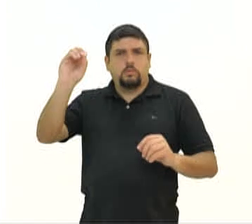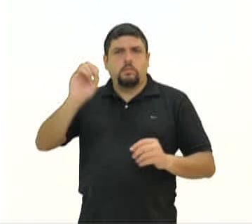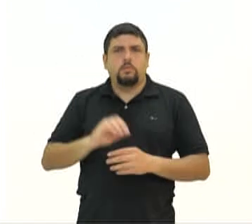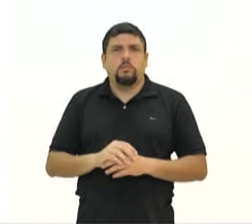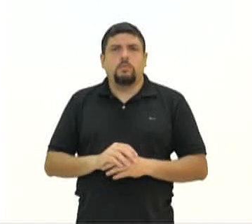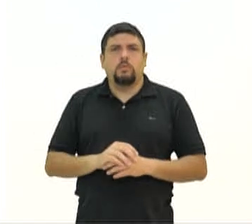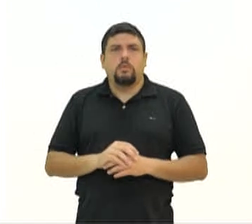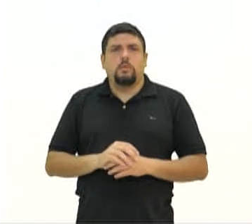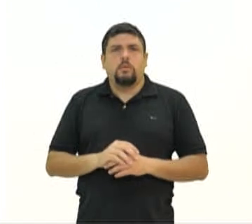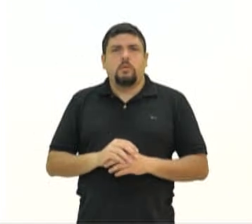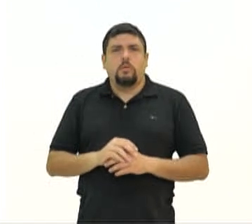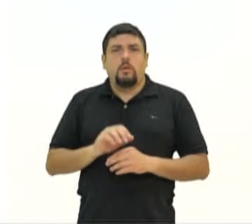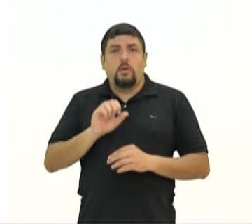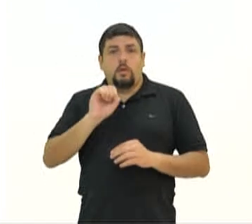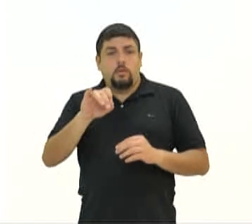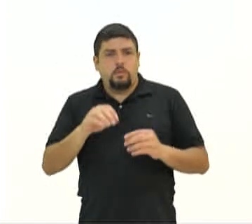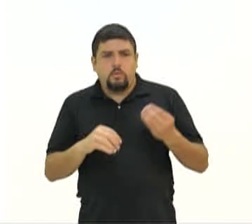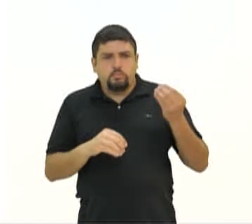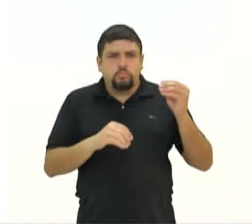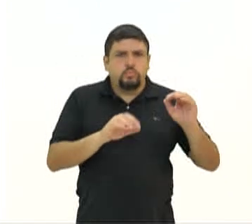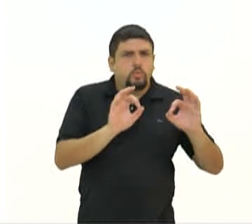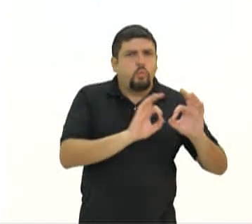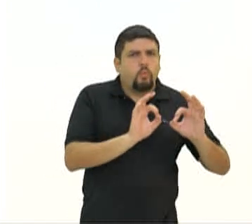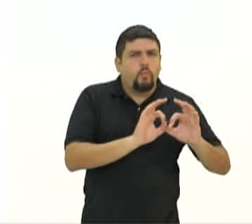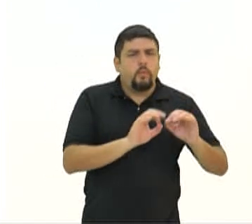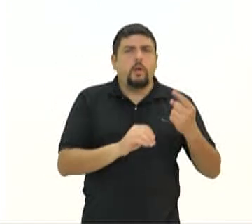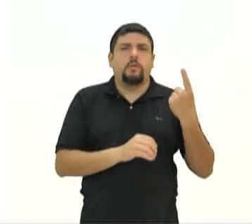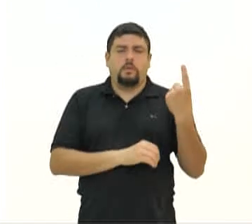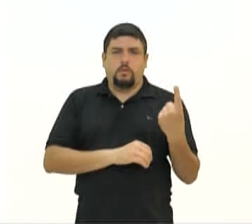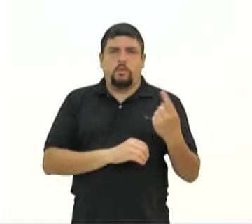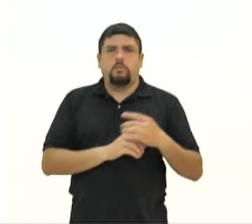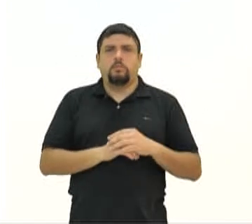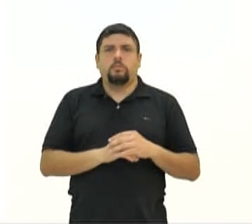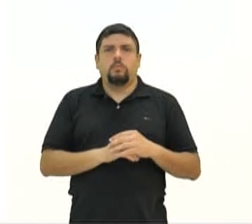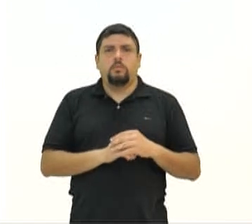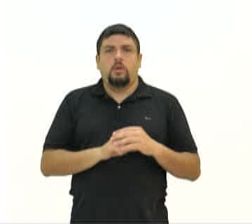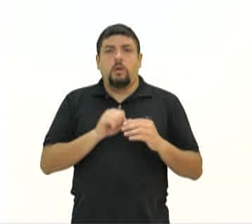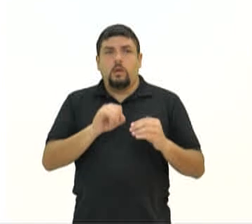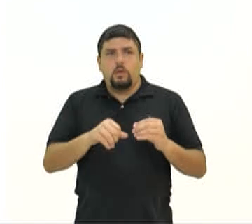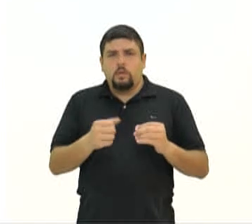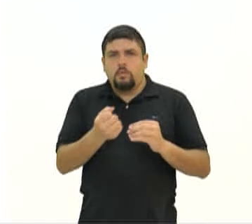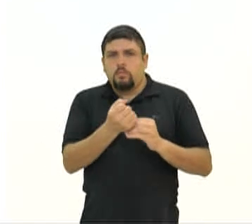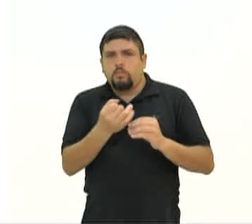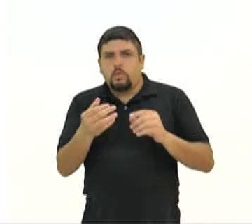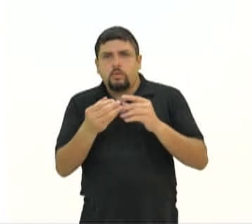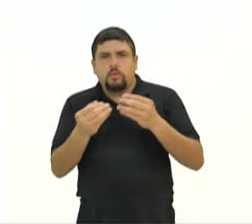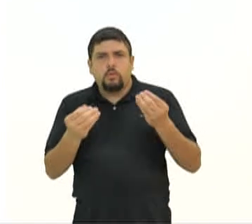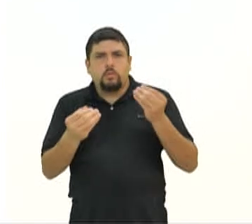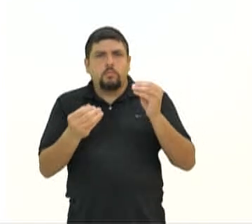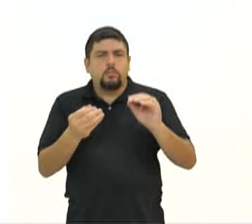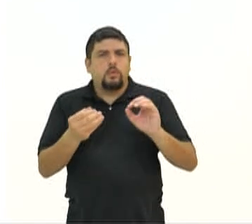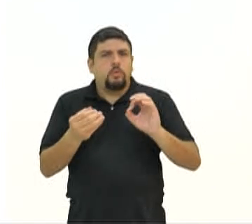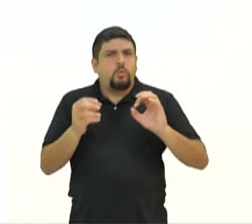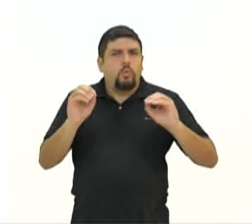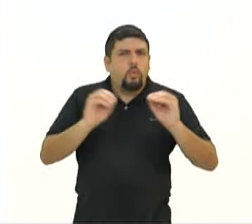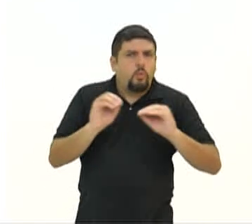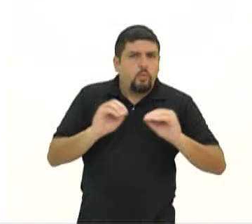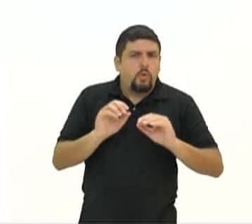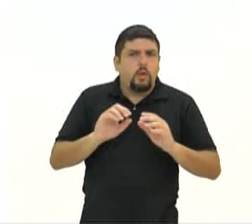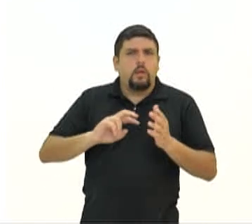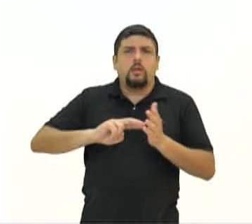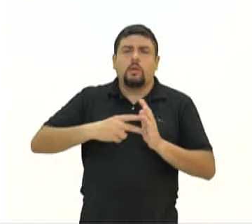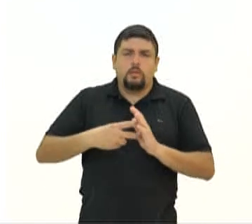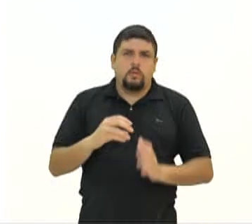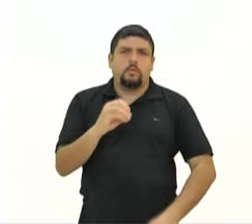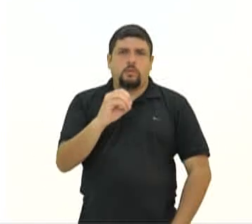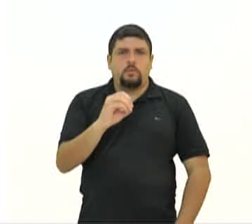seu polinômio, ele vale 1. Se não existir determinado grau dentro do polinômio, é porque o coeficiente é 0. Por exemplo, uma equação